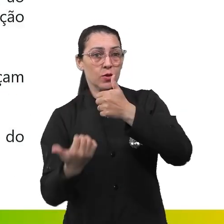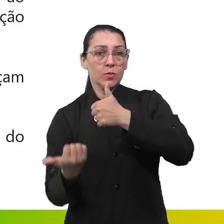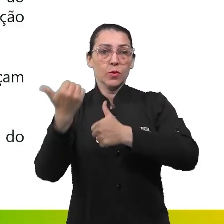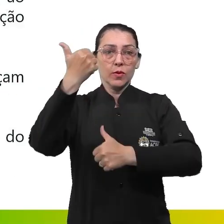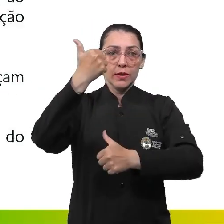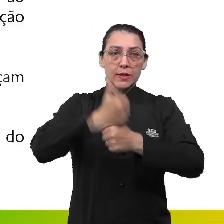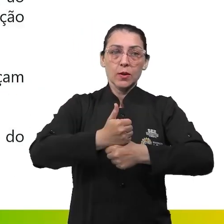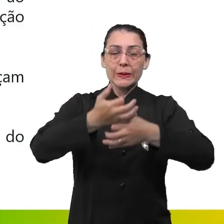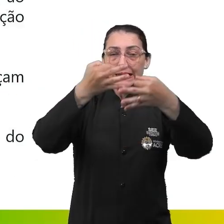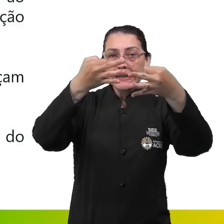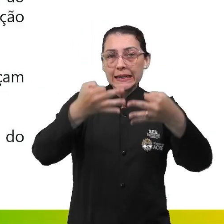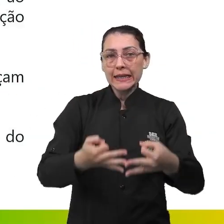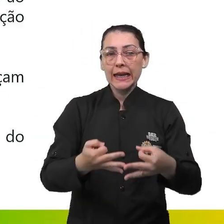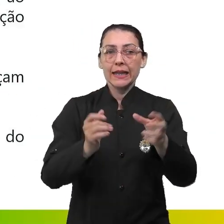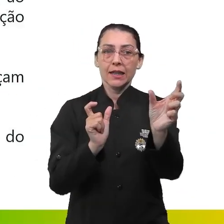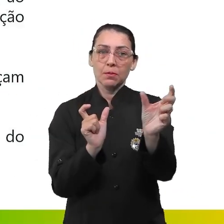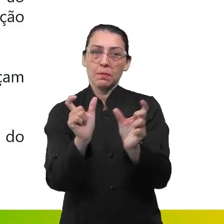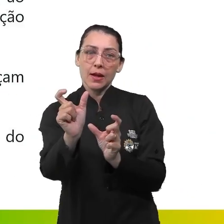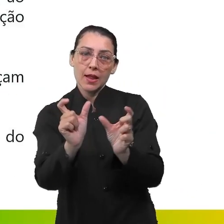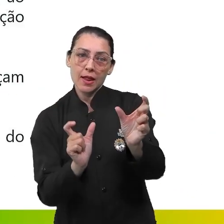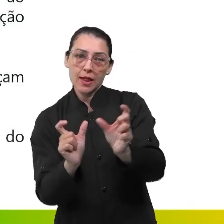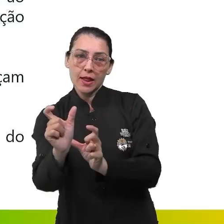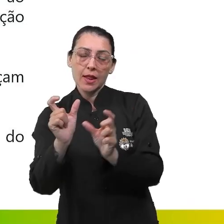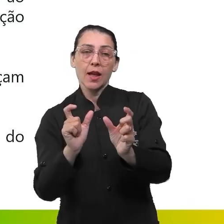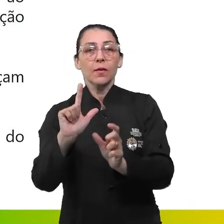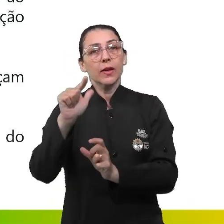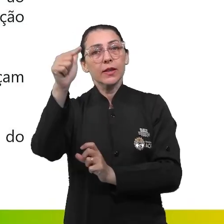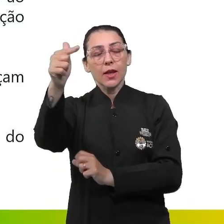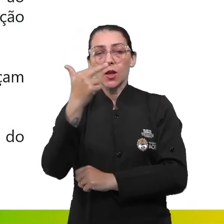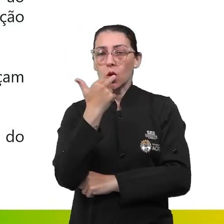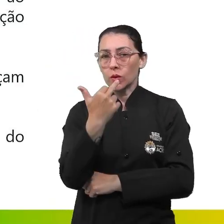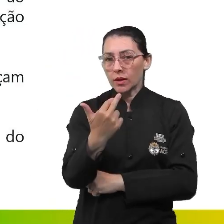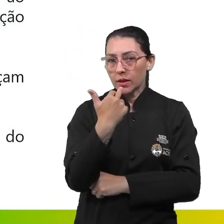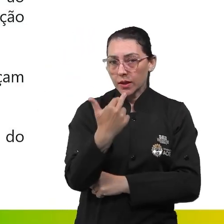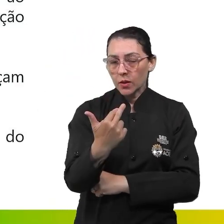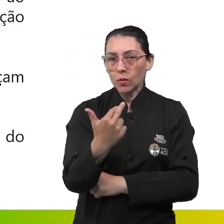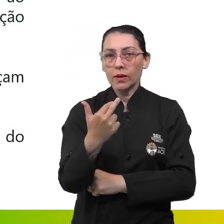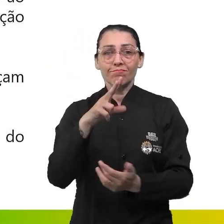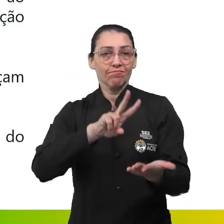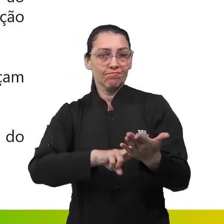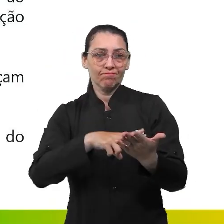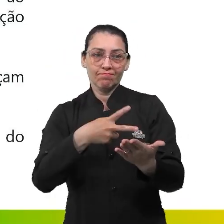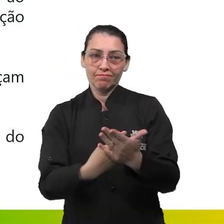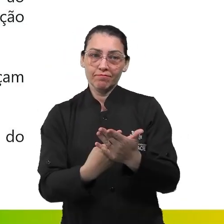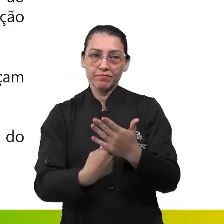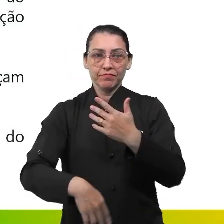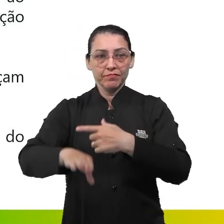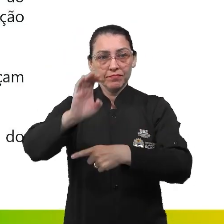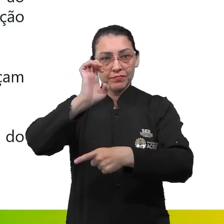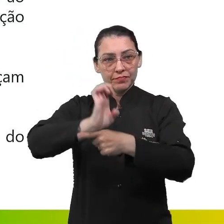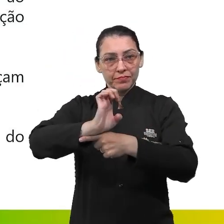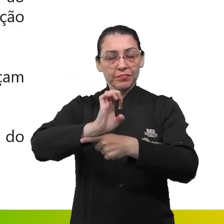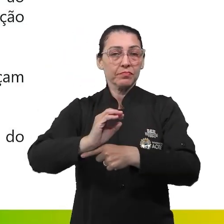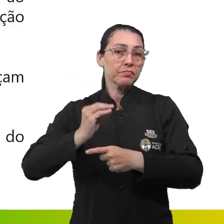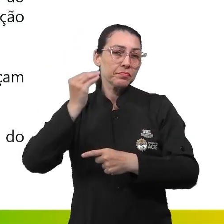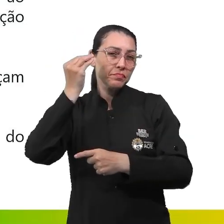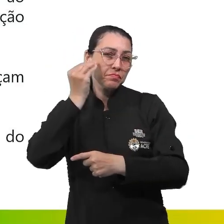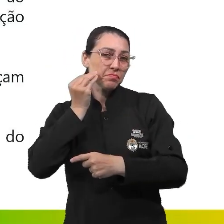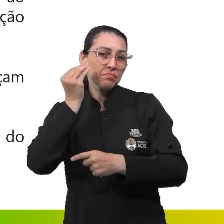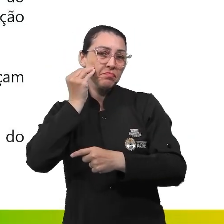a substituição eficiente de um termo que esteja em outra língua. E letra